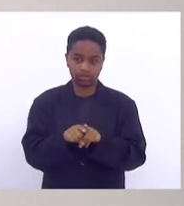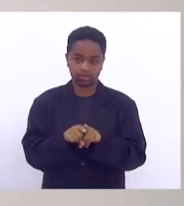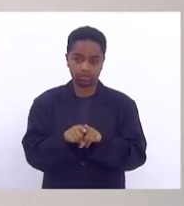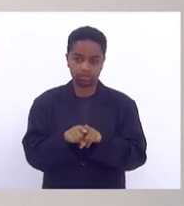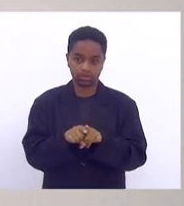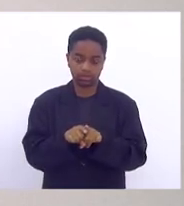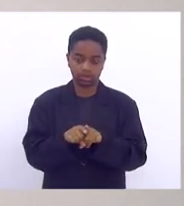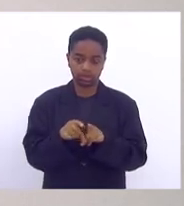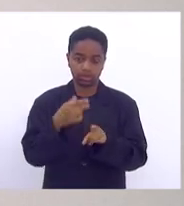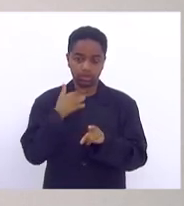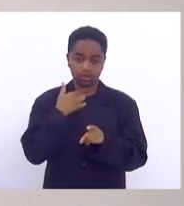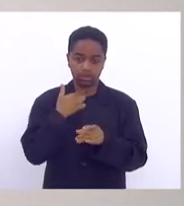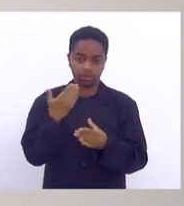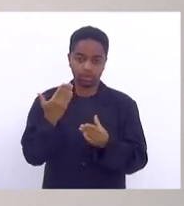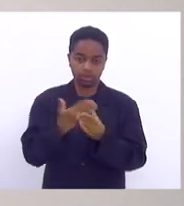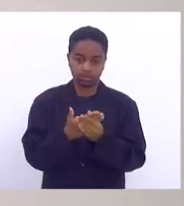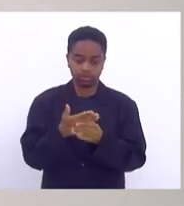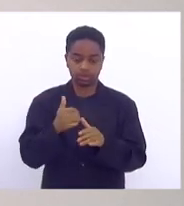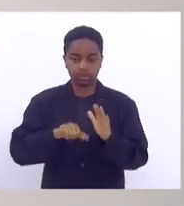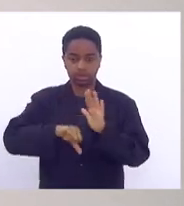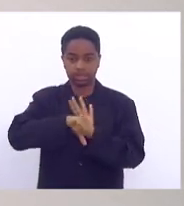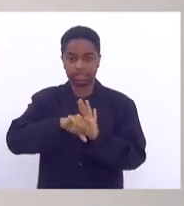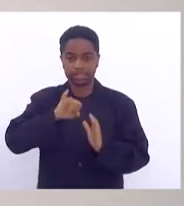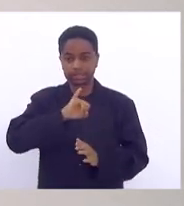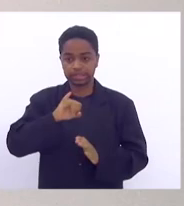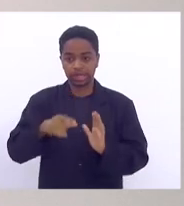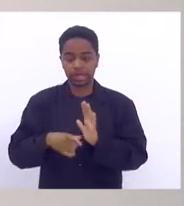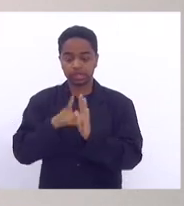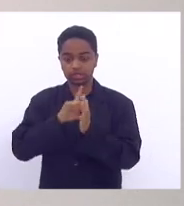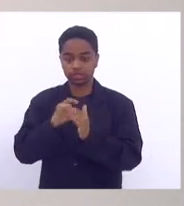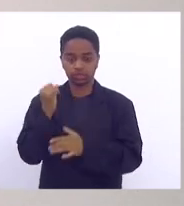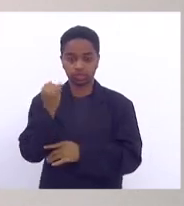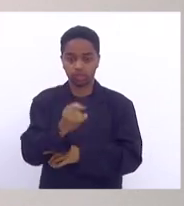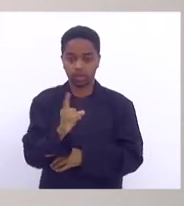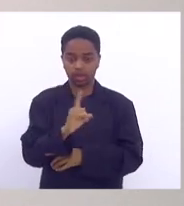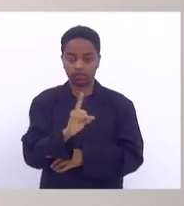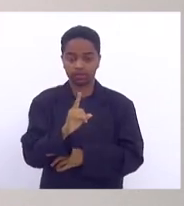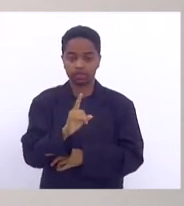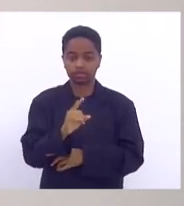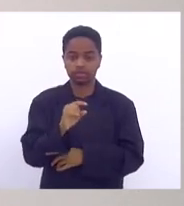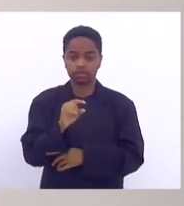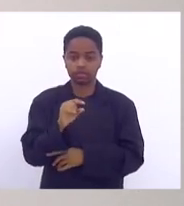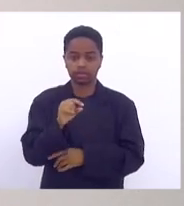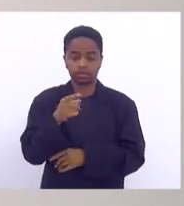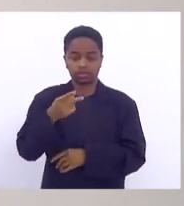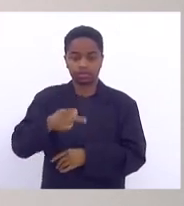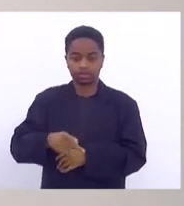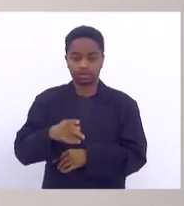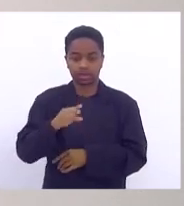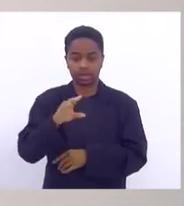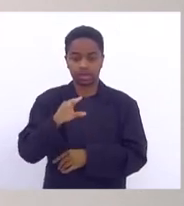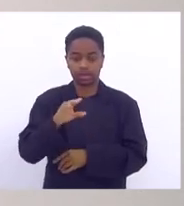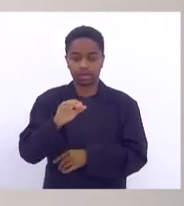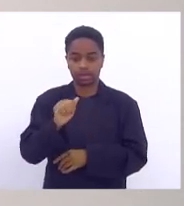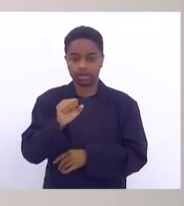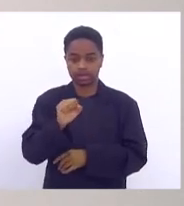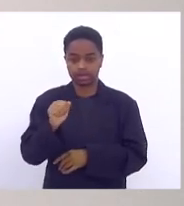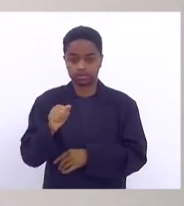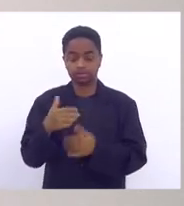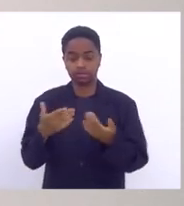processados criminalmente sem prévia licença de sua casa tá isso é o que diz o artigo